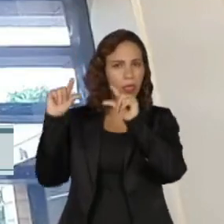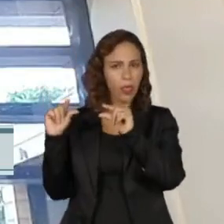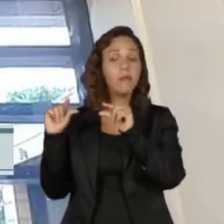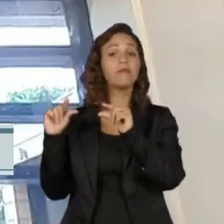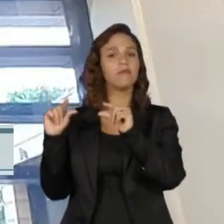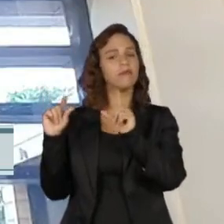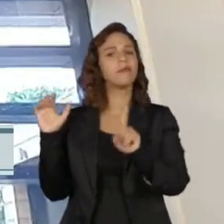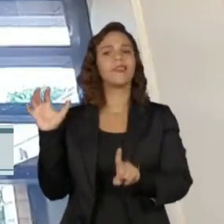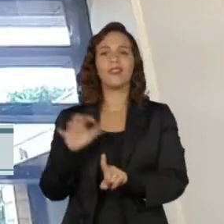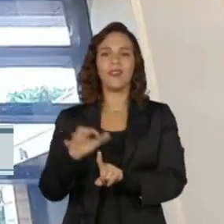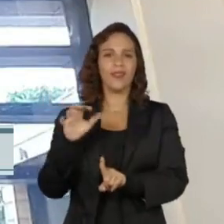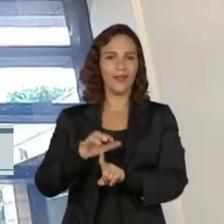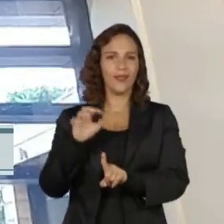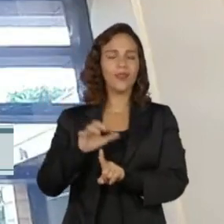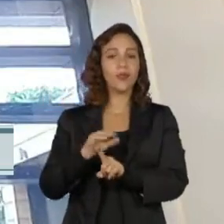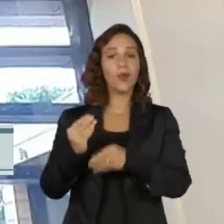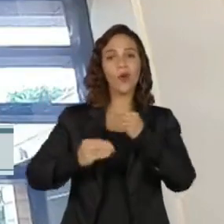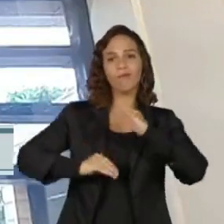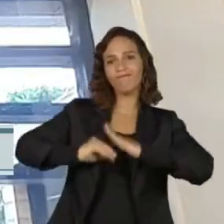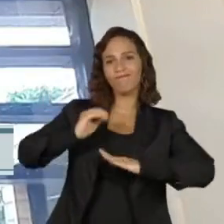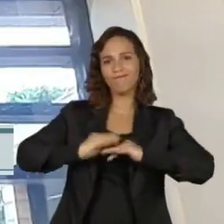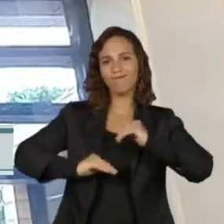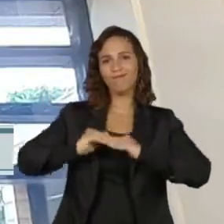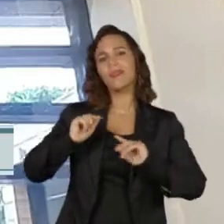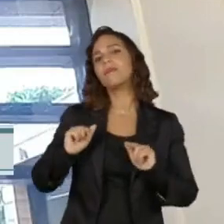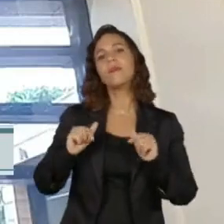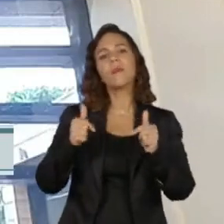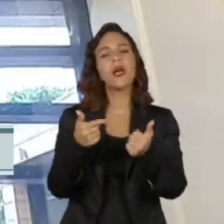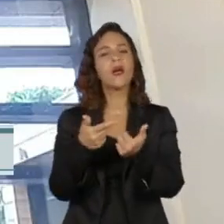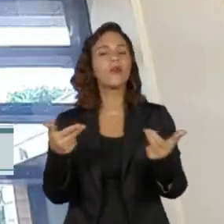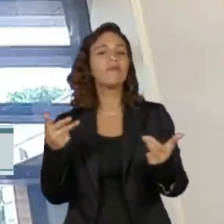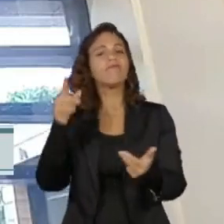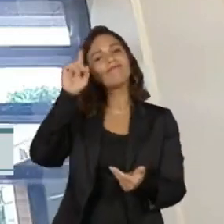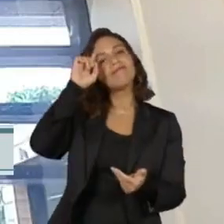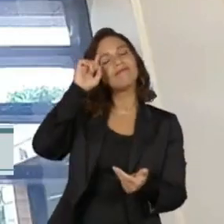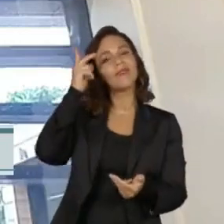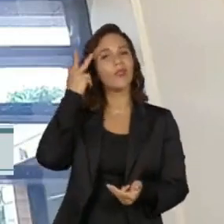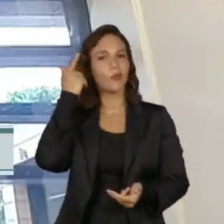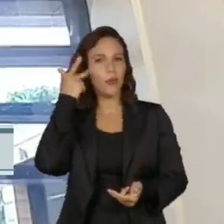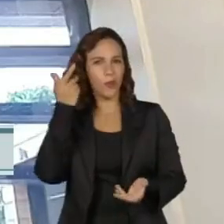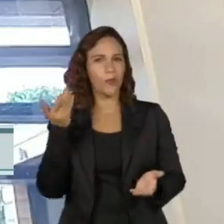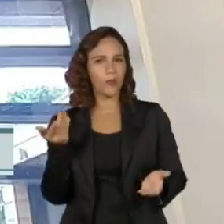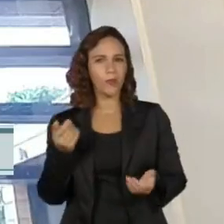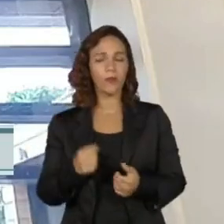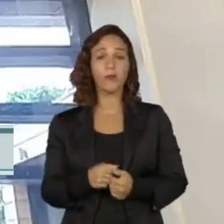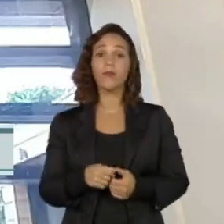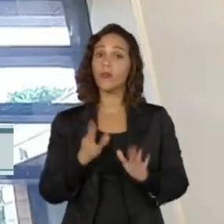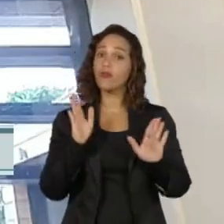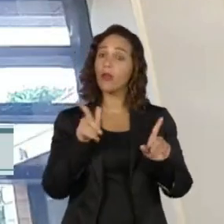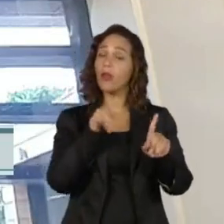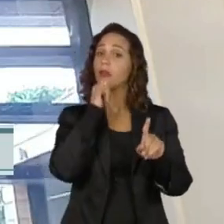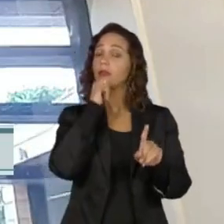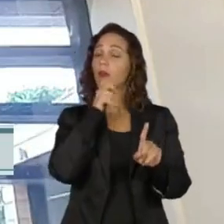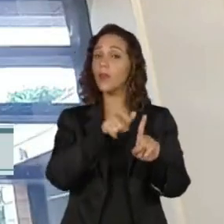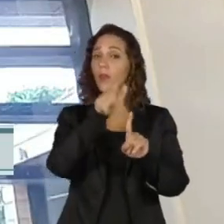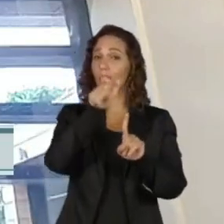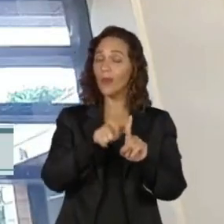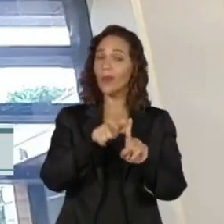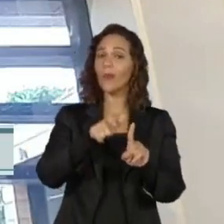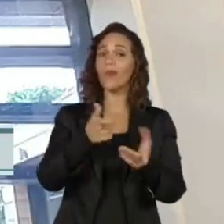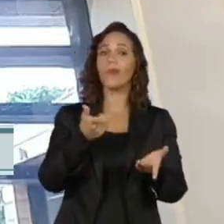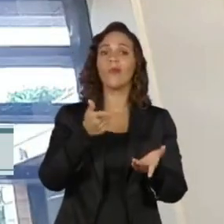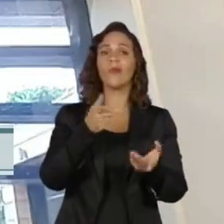vai impactar na execução e realização das atividades do dia a dia. Então, nós tivemos pacientes, por exemplo, que